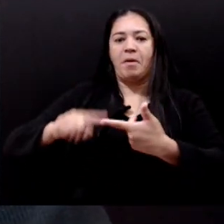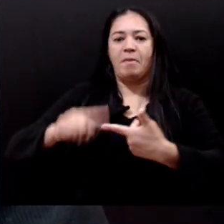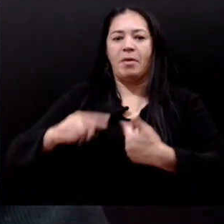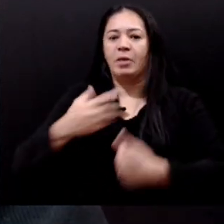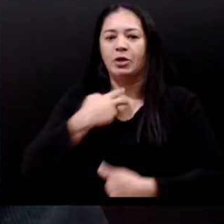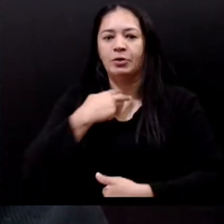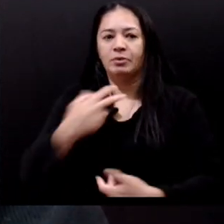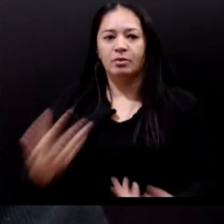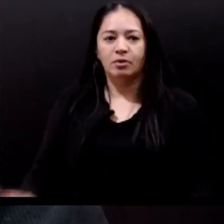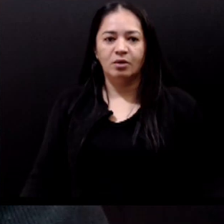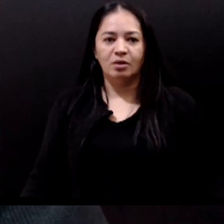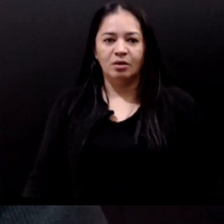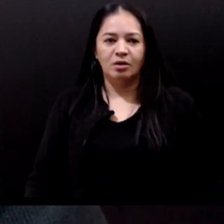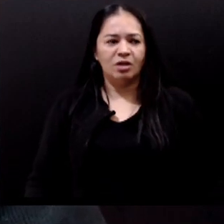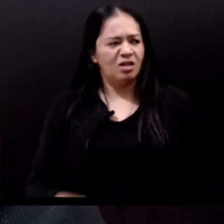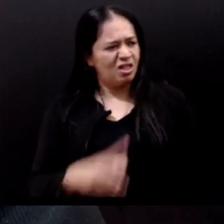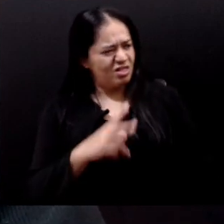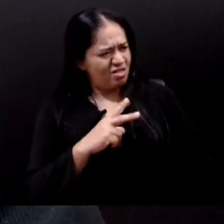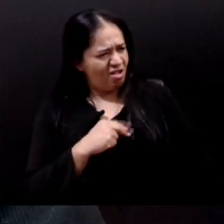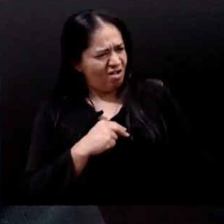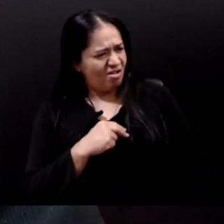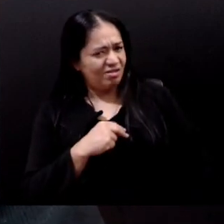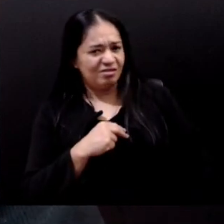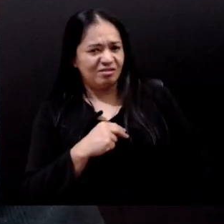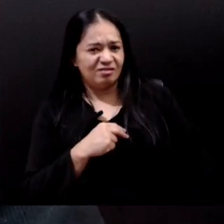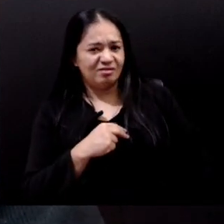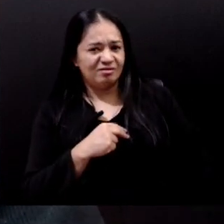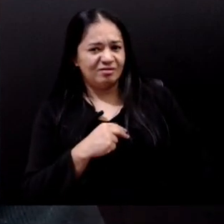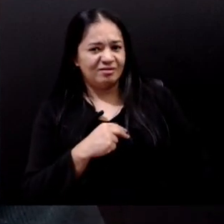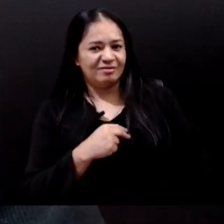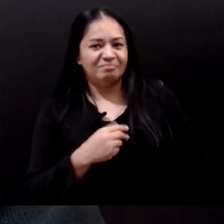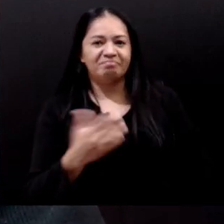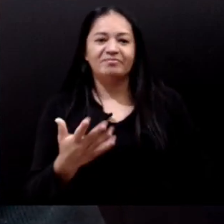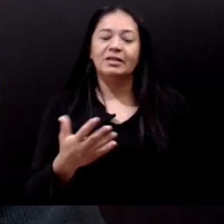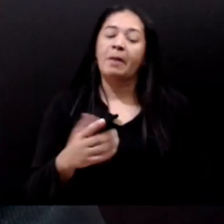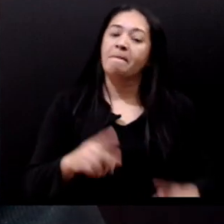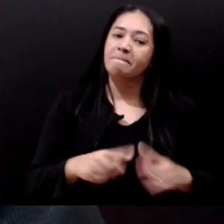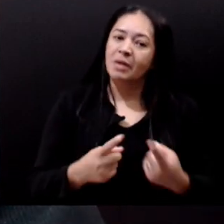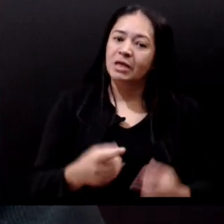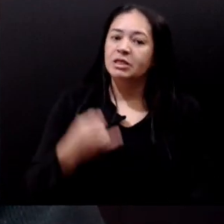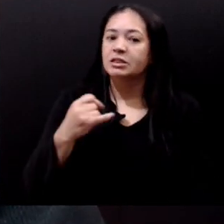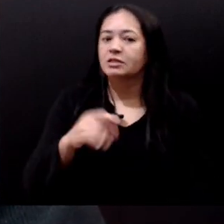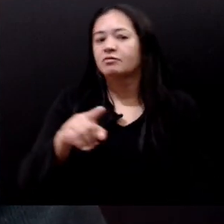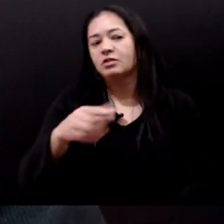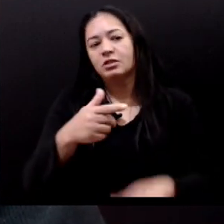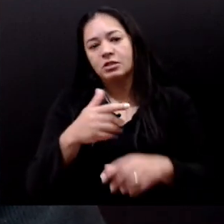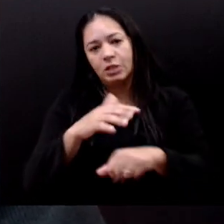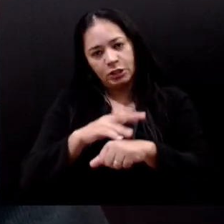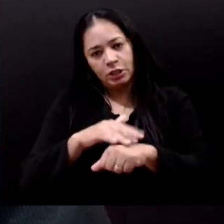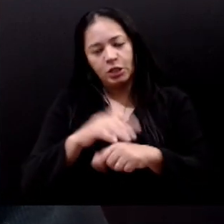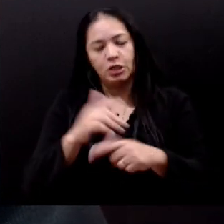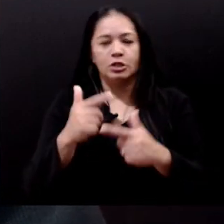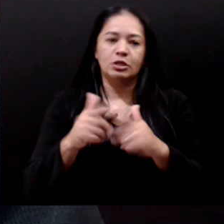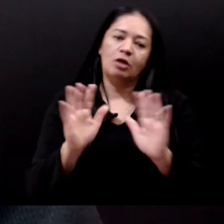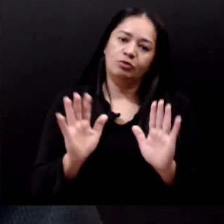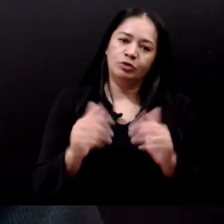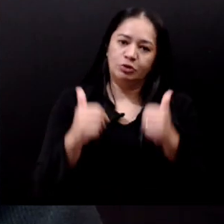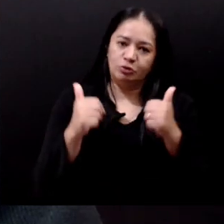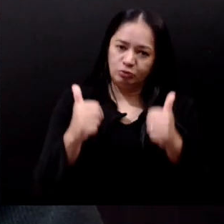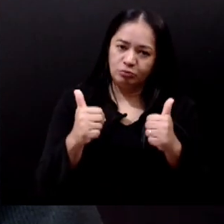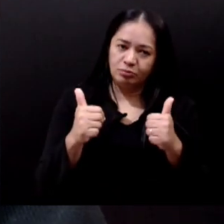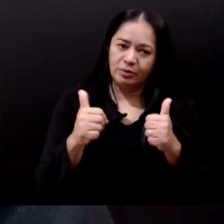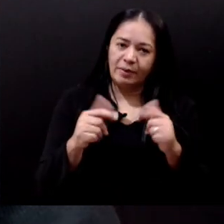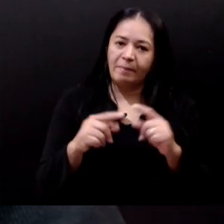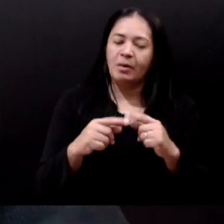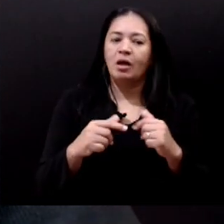Fala: "Nossa", a não ser realmente que seja um problema, de saúde dele, ele Uhum. tem uma restrição, Sim. aí é